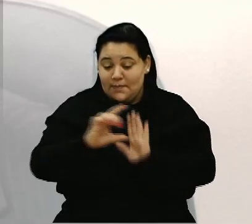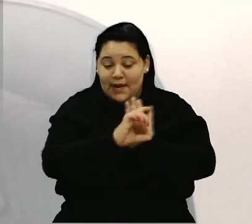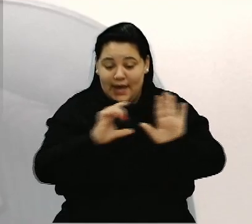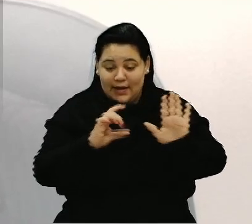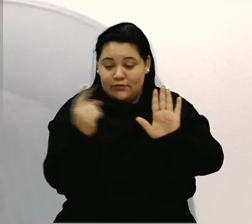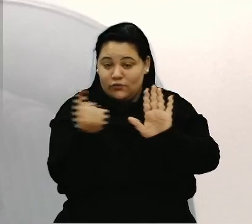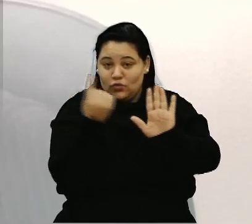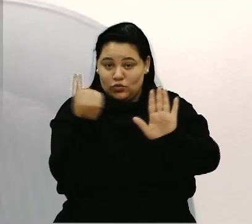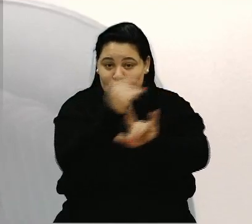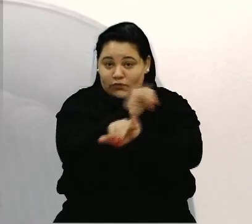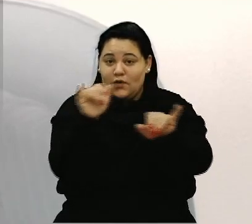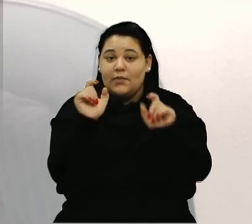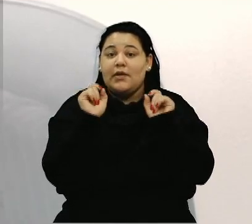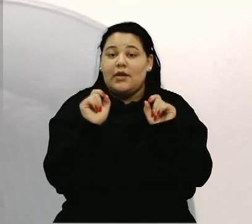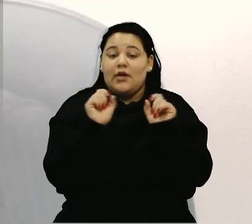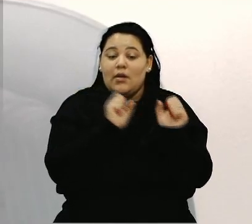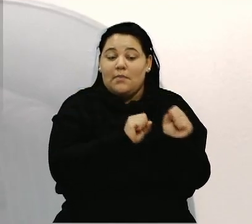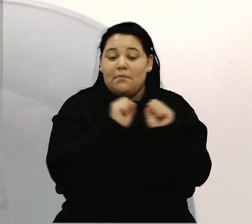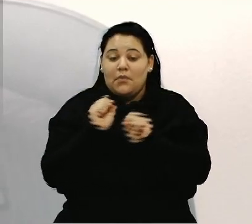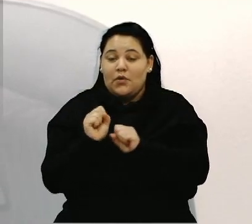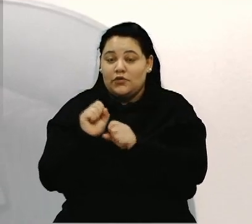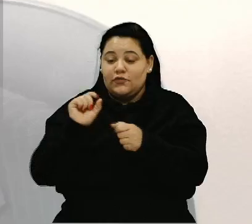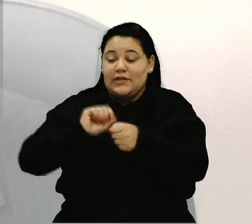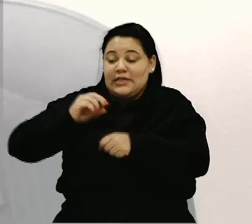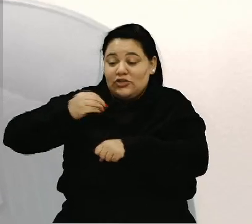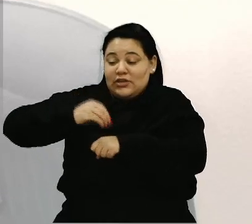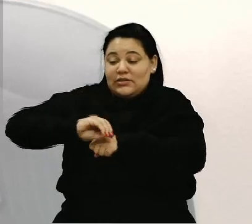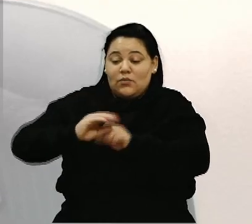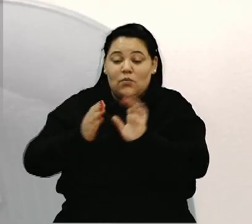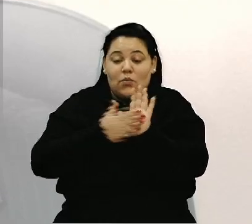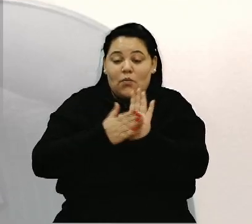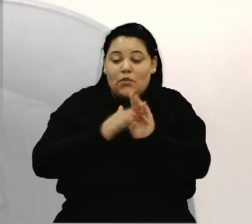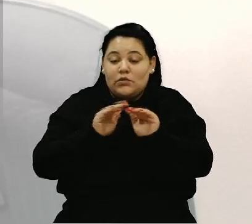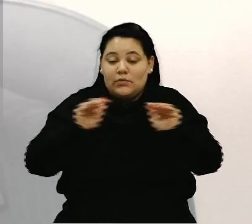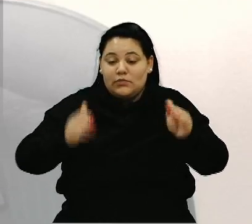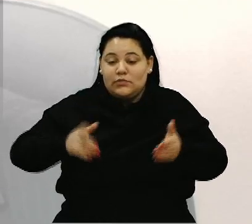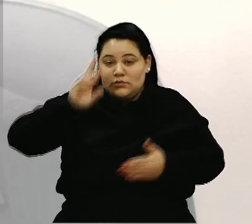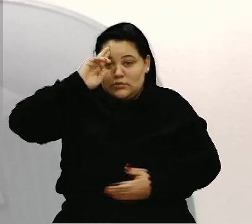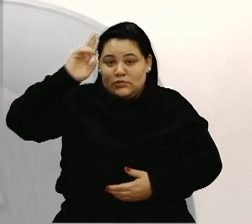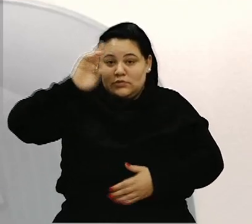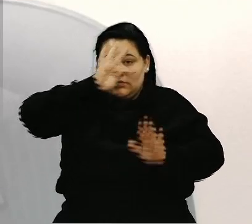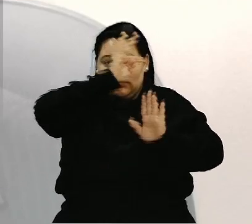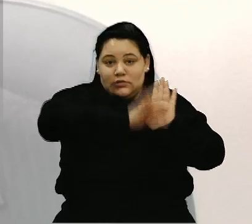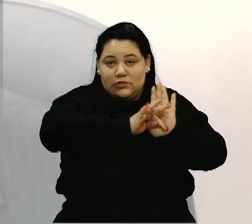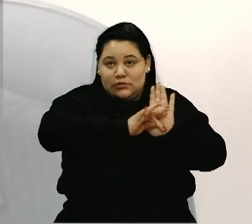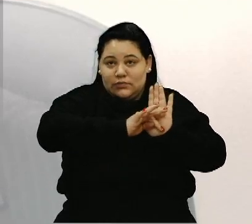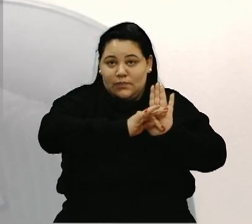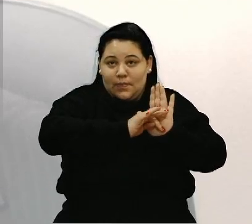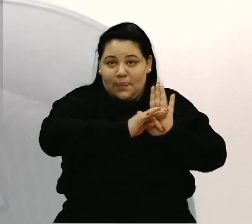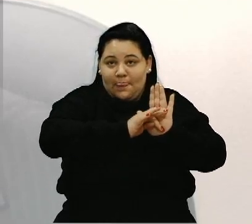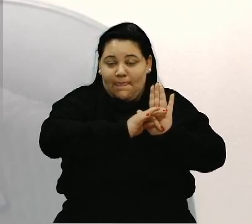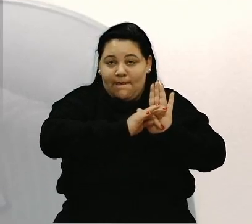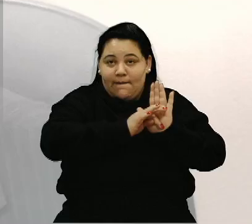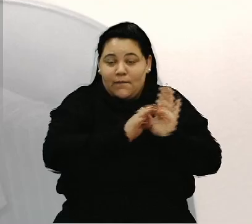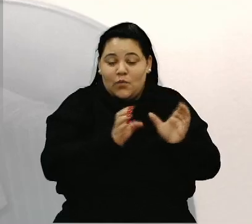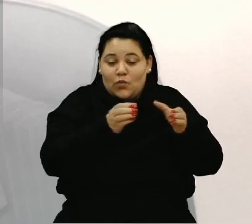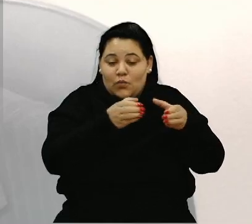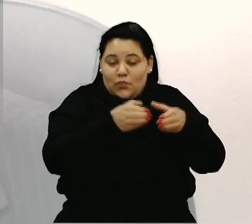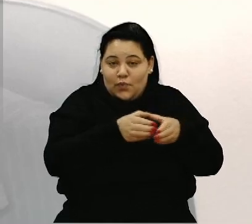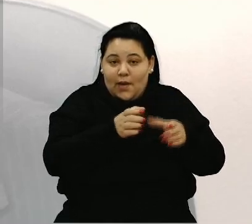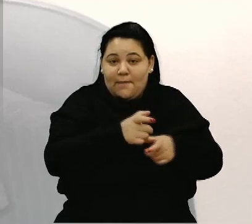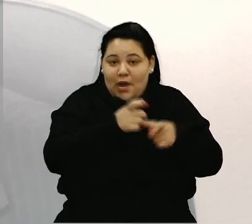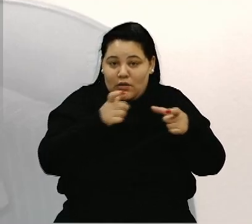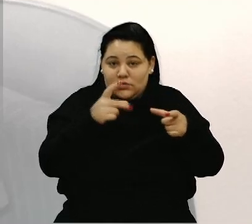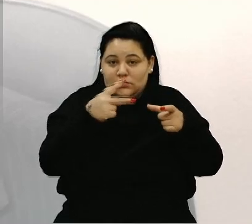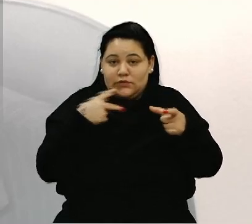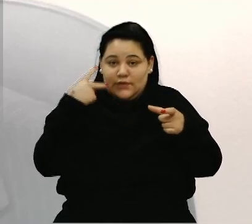que poderá ser proposto pela mesa diretora ou subscrito no mínimo por 1/3 dos membros da Câmara e observadas as demais